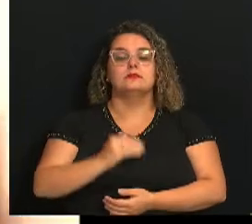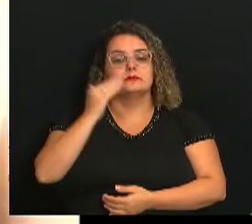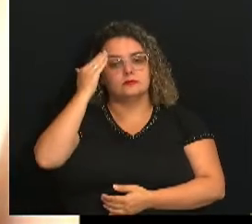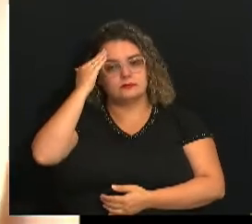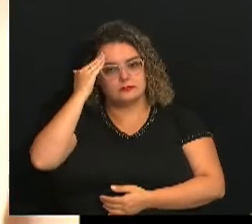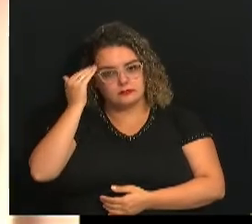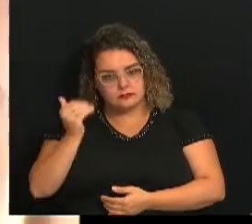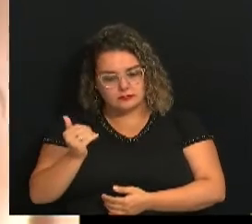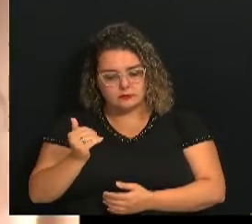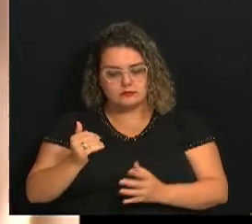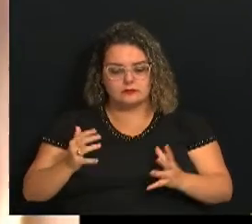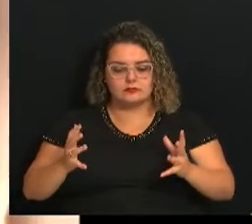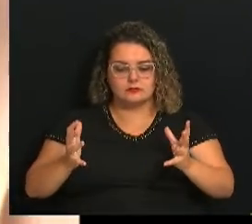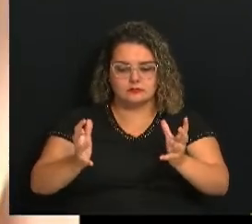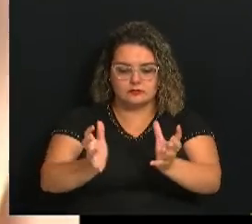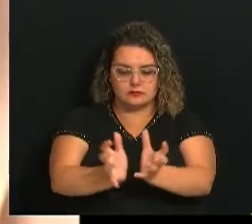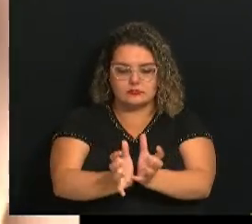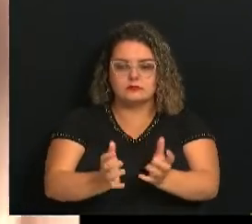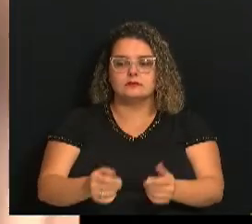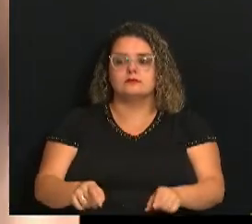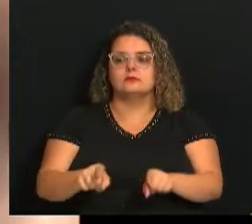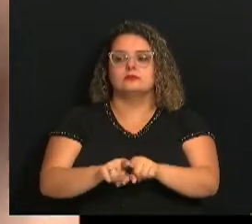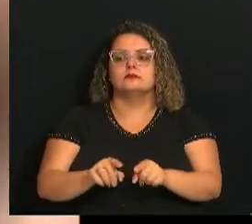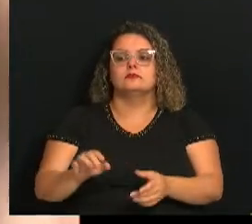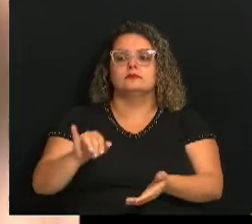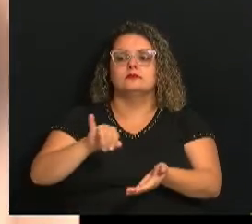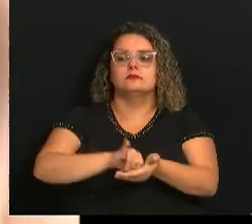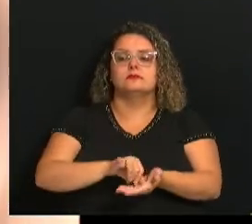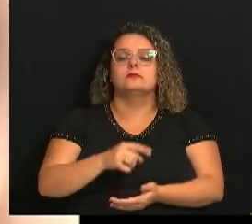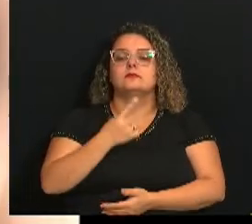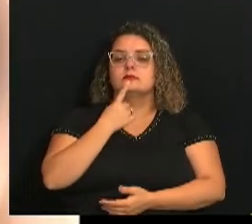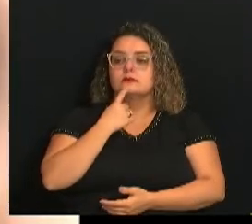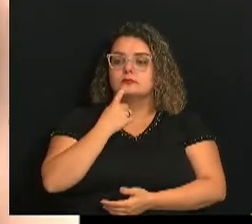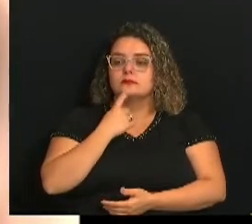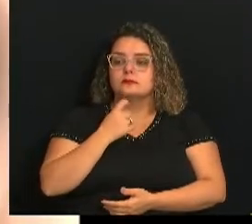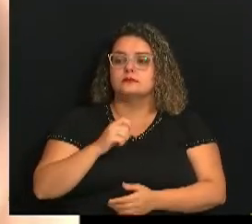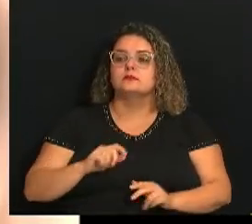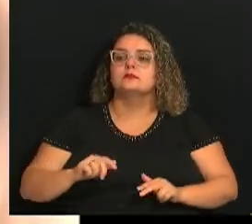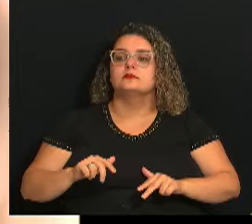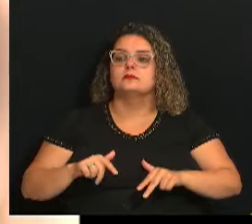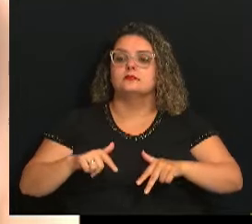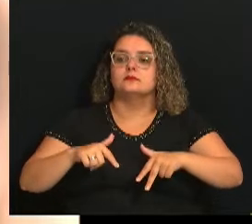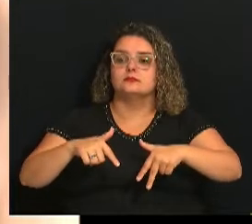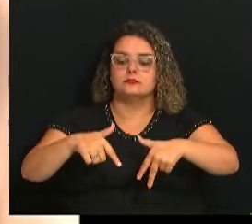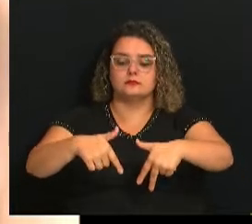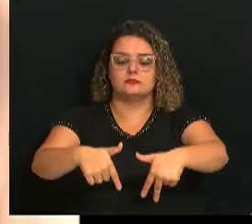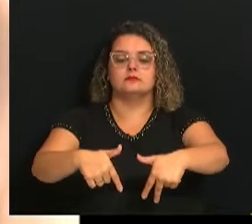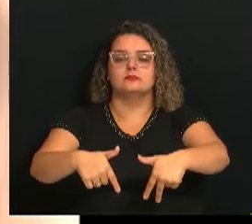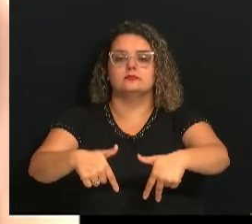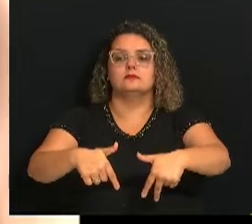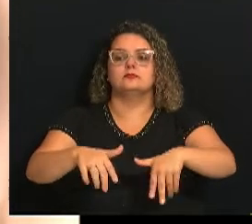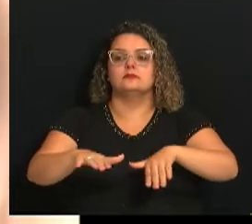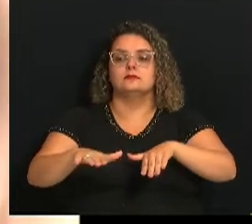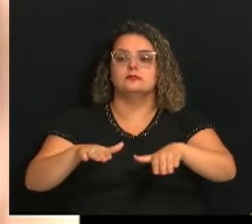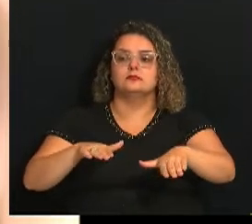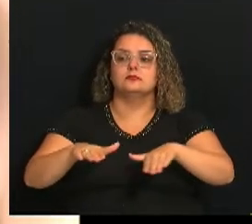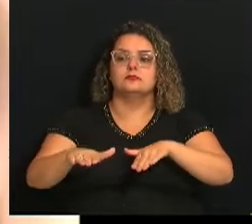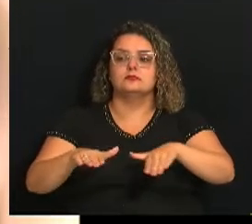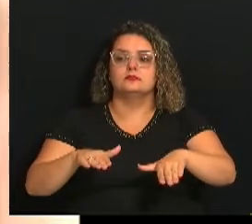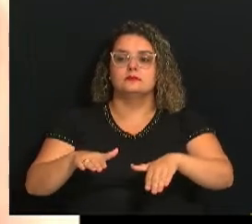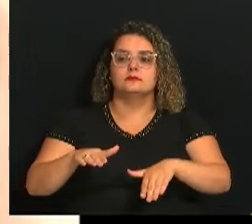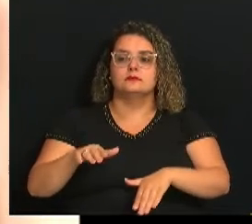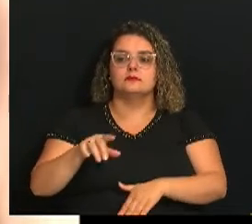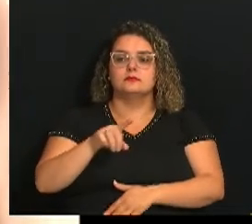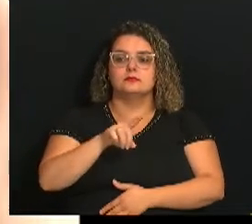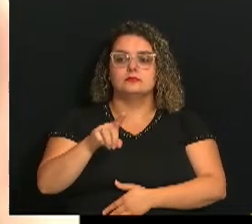João Sicler e o Centro Cultural Esperança Vermelha, e militante em algumas frentes do movimento de museologia social no